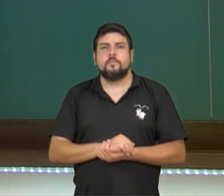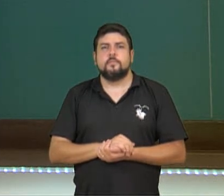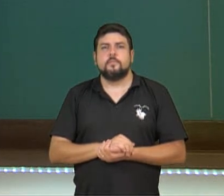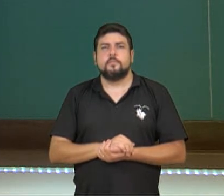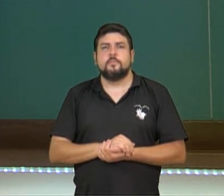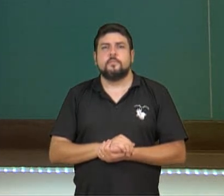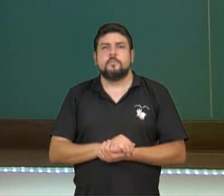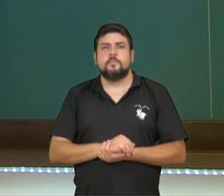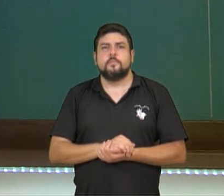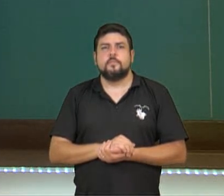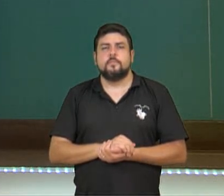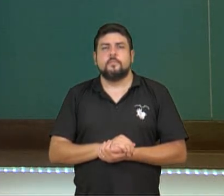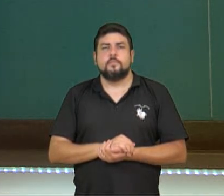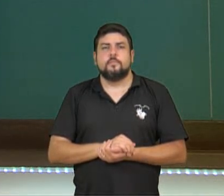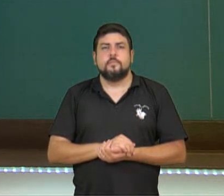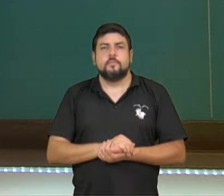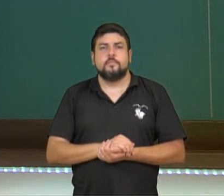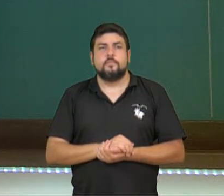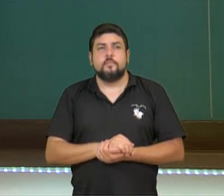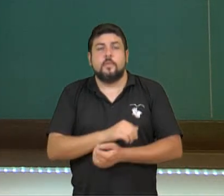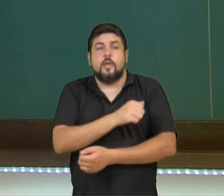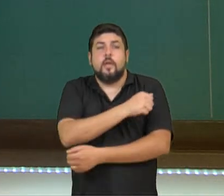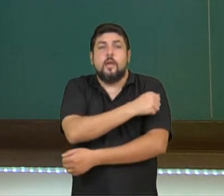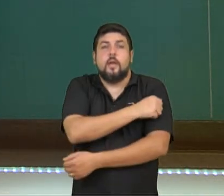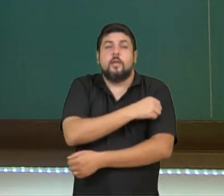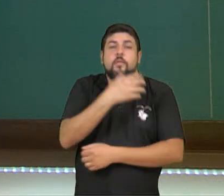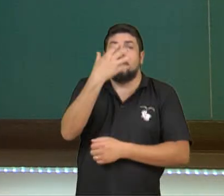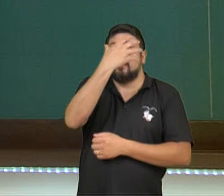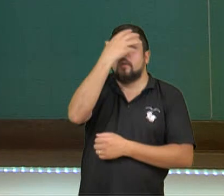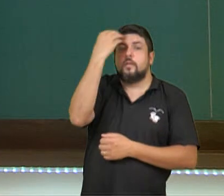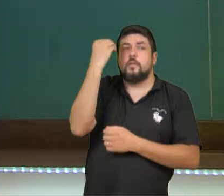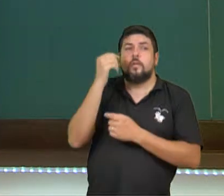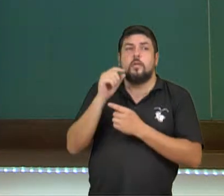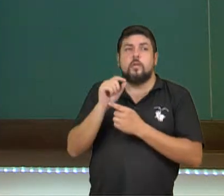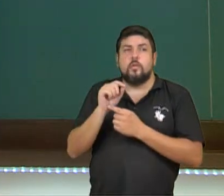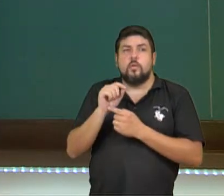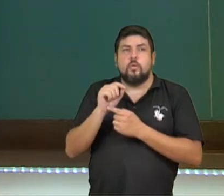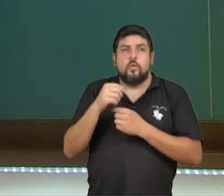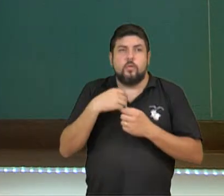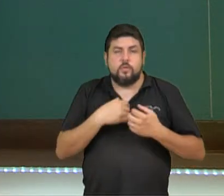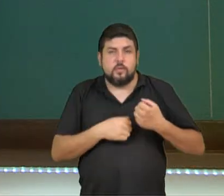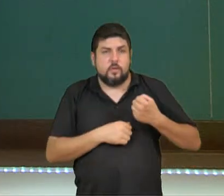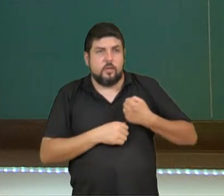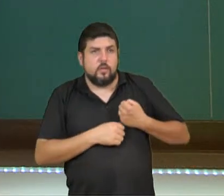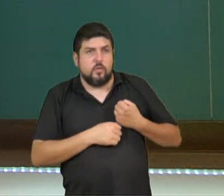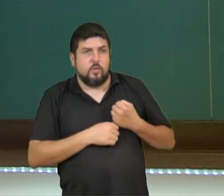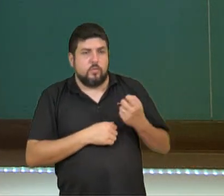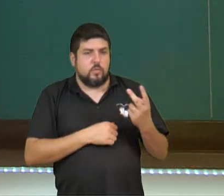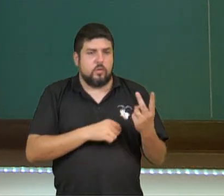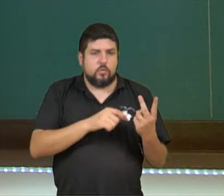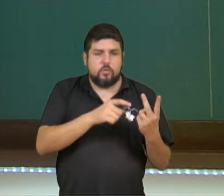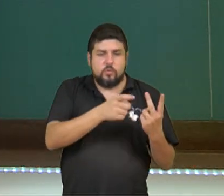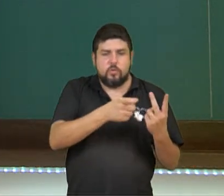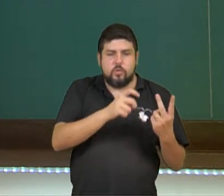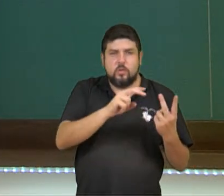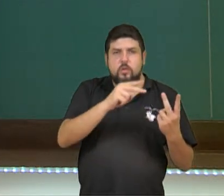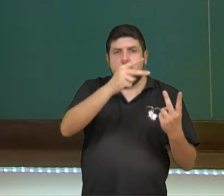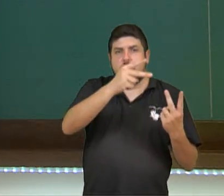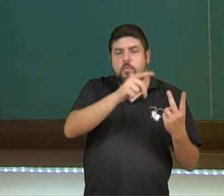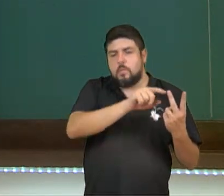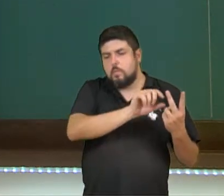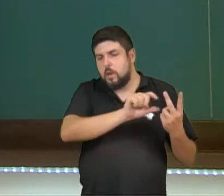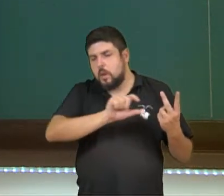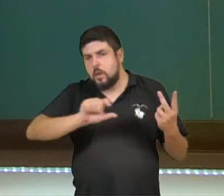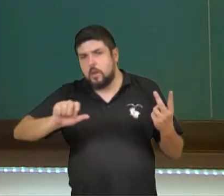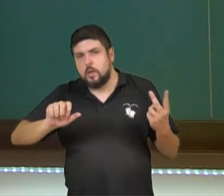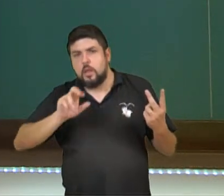ao cubo. Então a aluna esqueceu de elevar este número ao quadrado, ó. O que faz com que toda a resposta fique errada, porque em